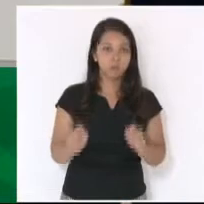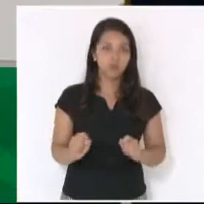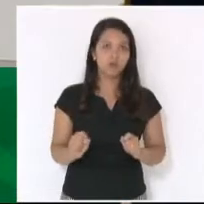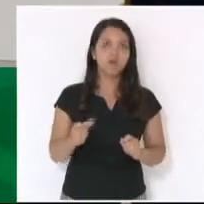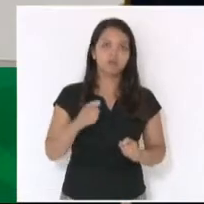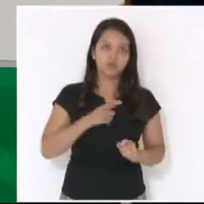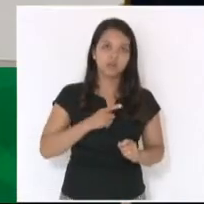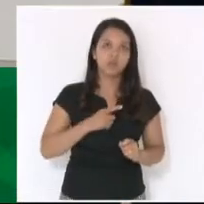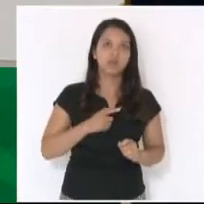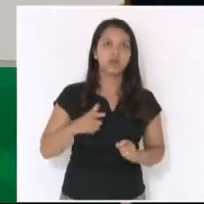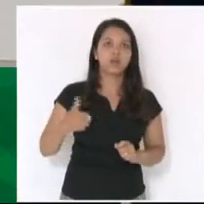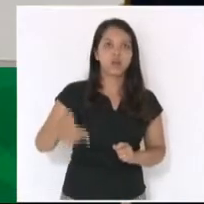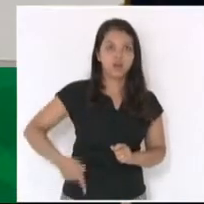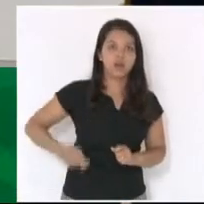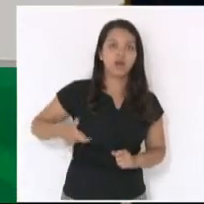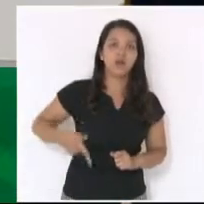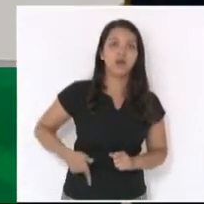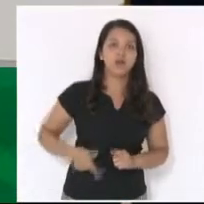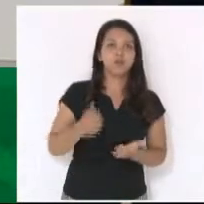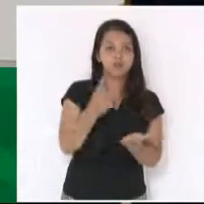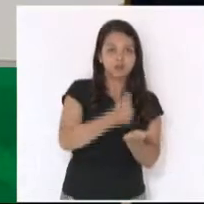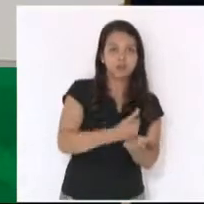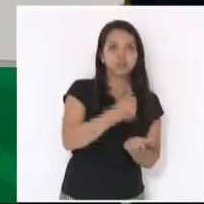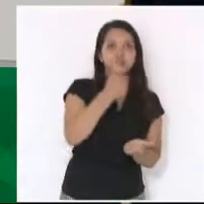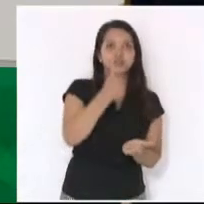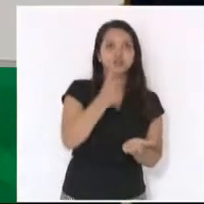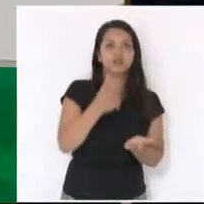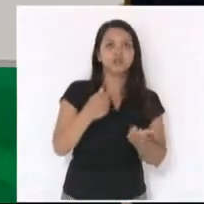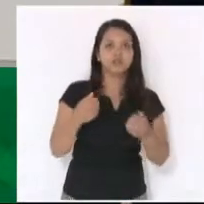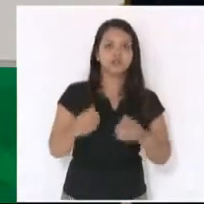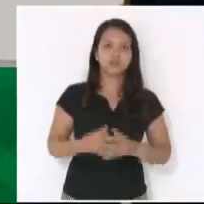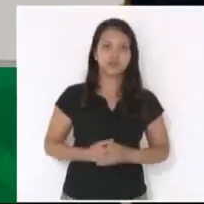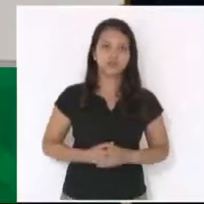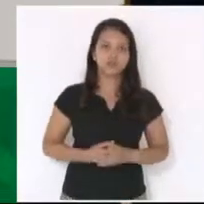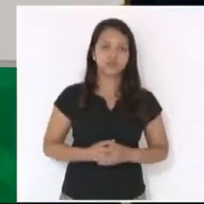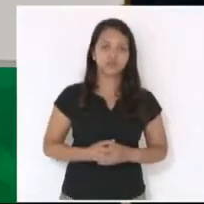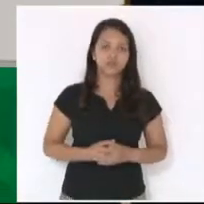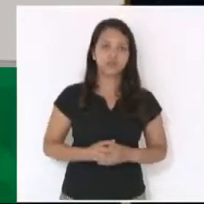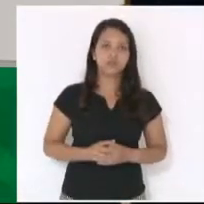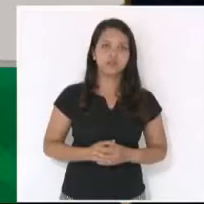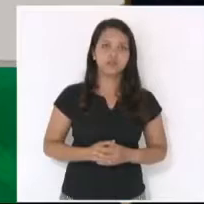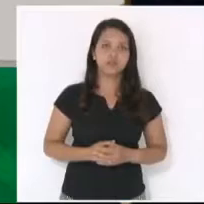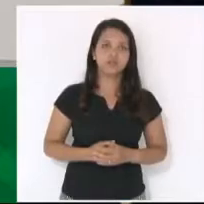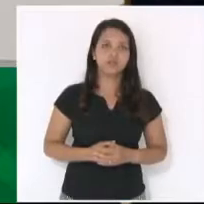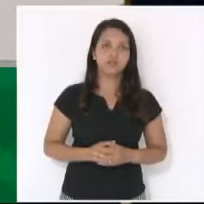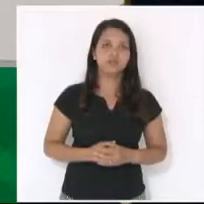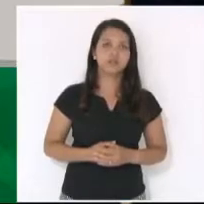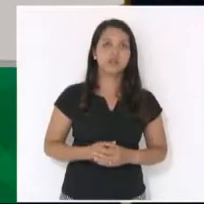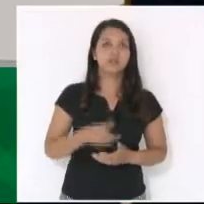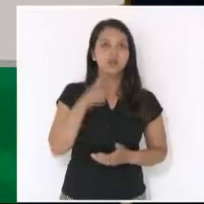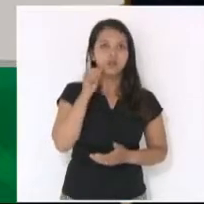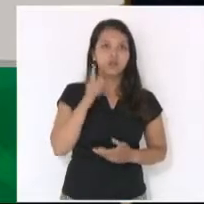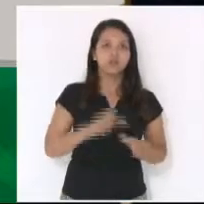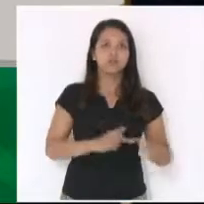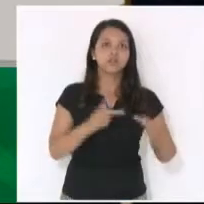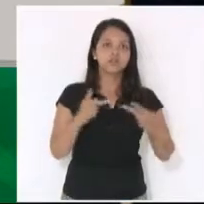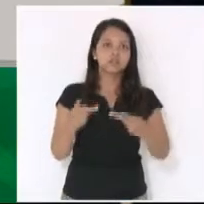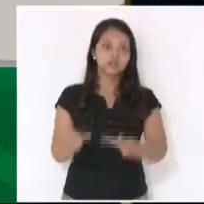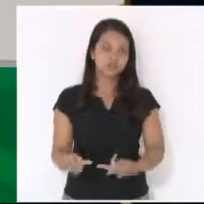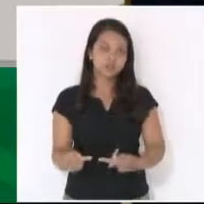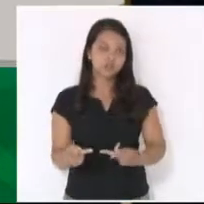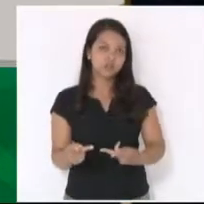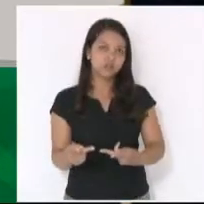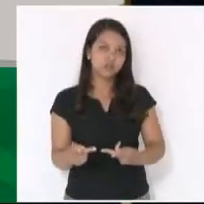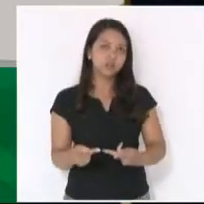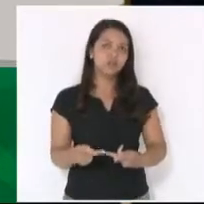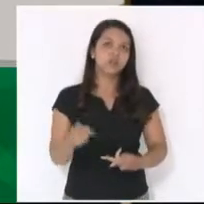ter a sua arma devidamente registrado outro assunto ontem Visitei E fiz uma reunião no